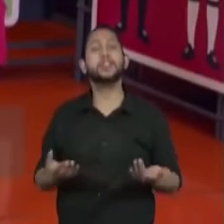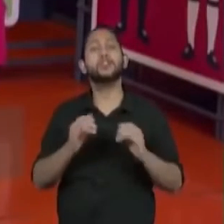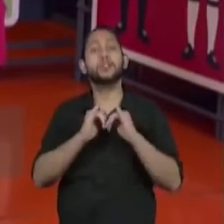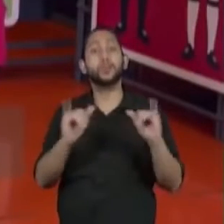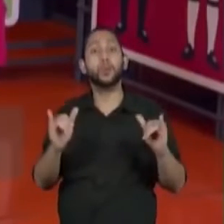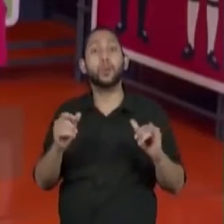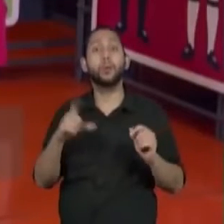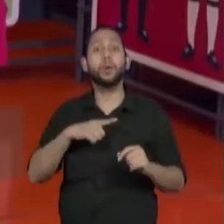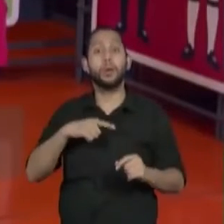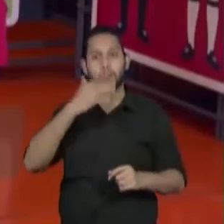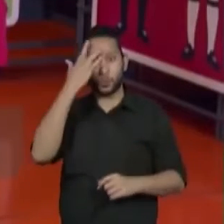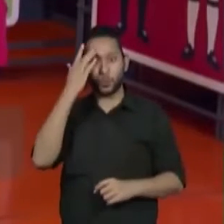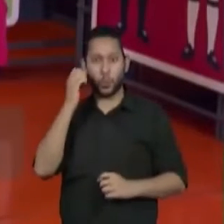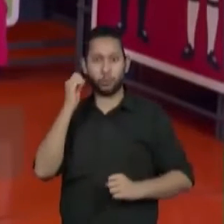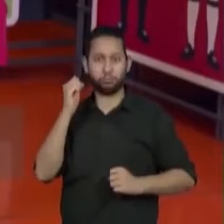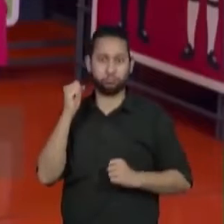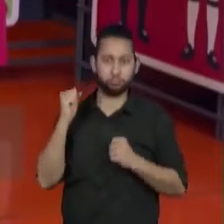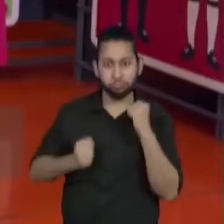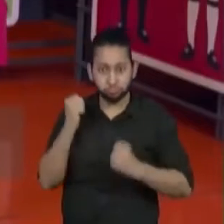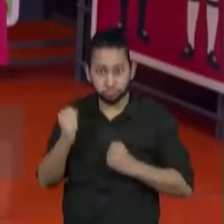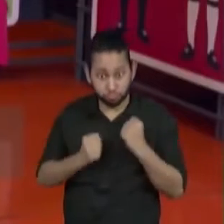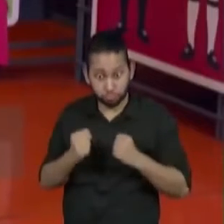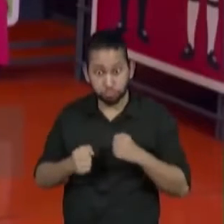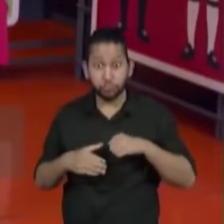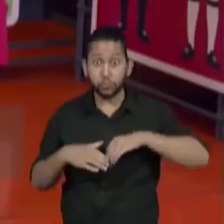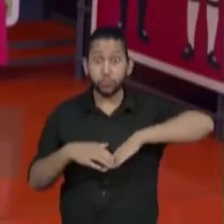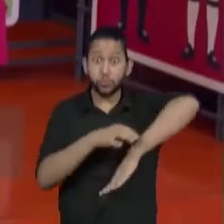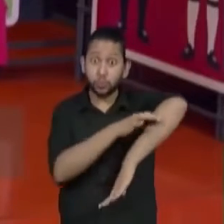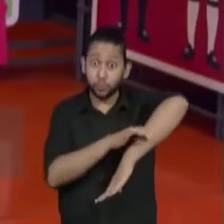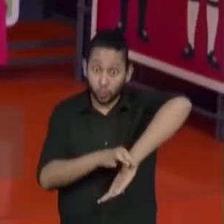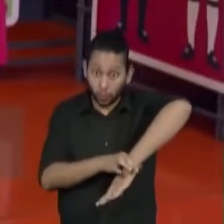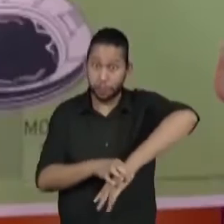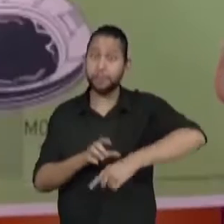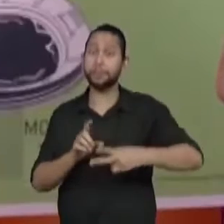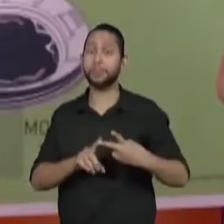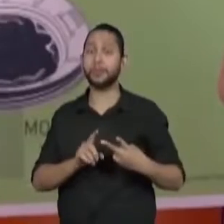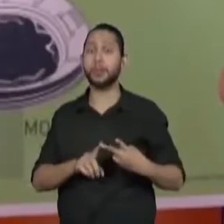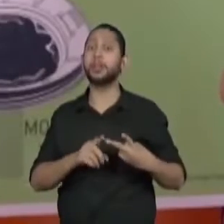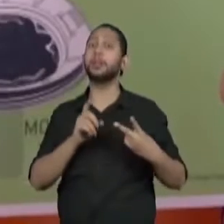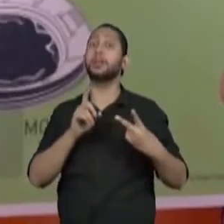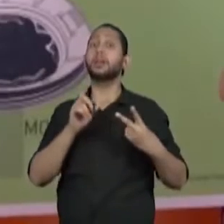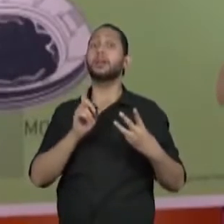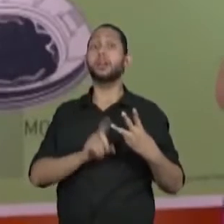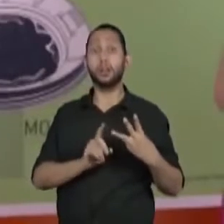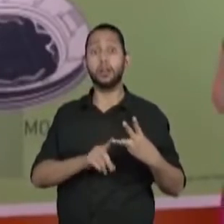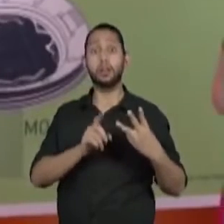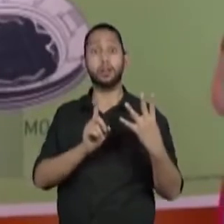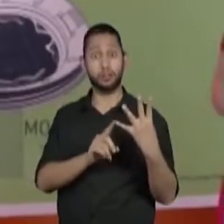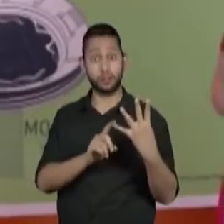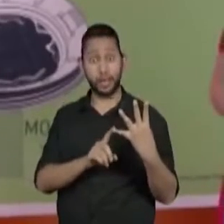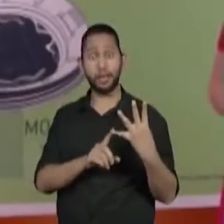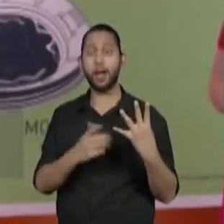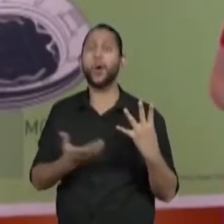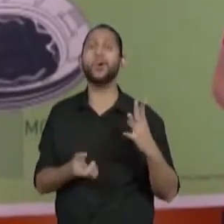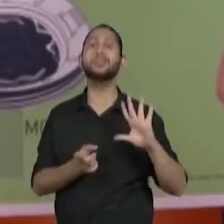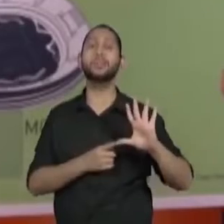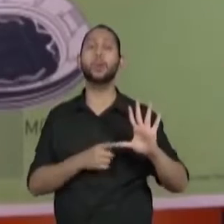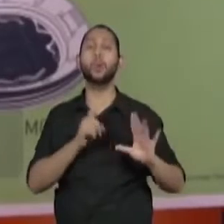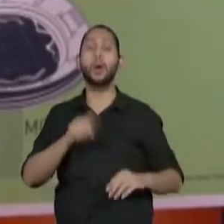dos jogadores. Aham. A regra 5, o árbitro. E o árbitro, ele tem